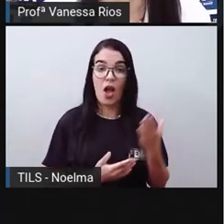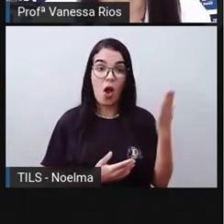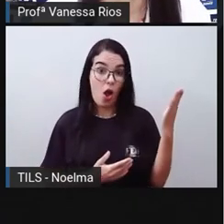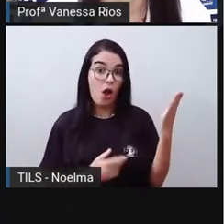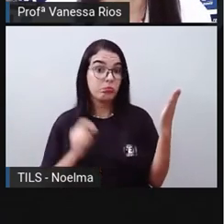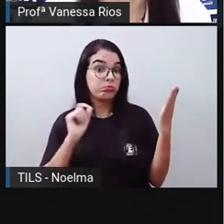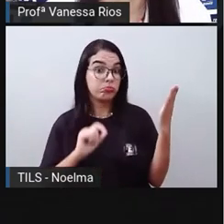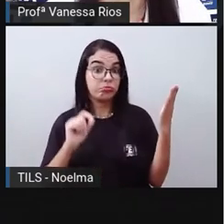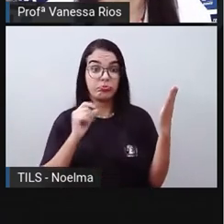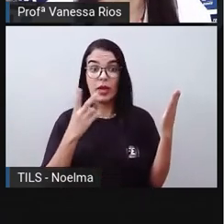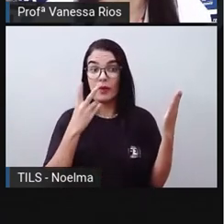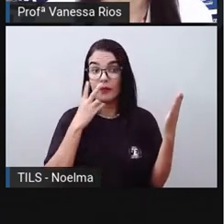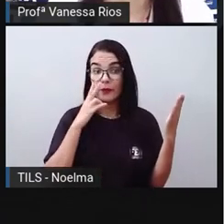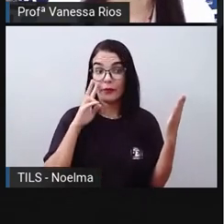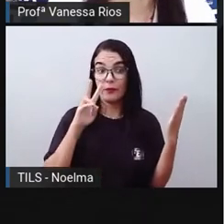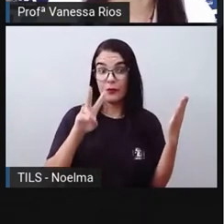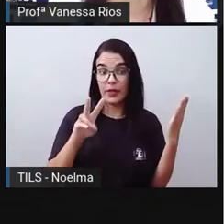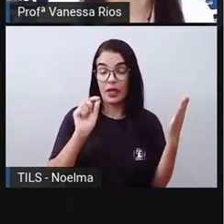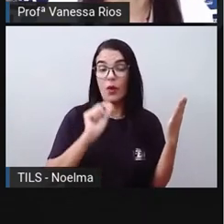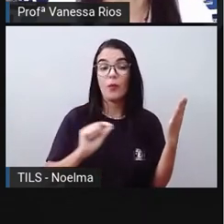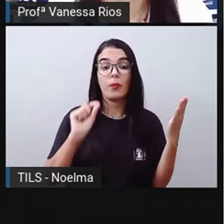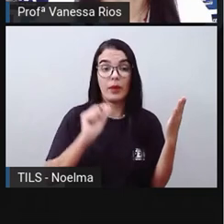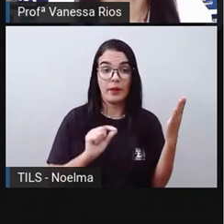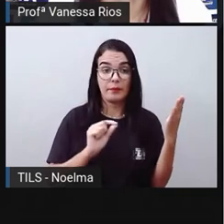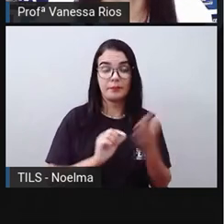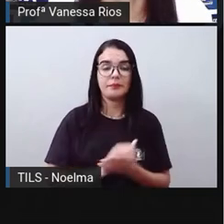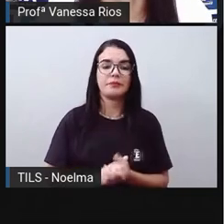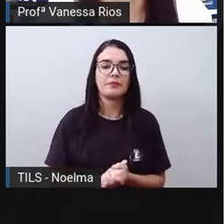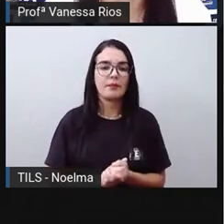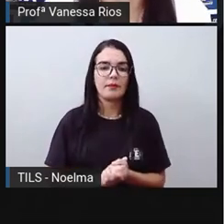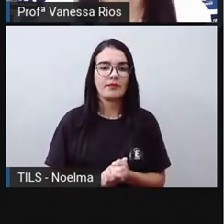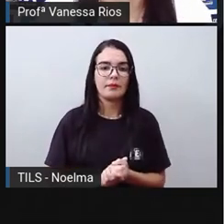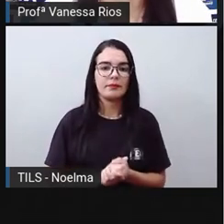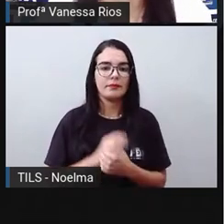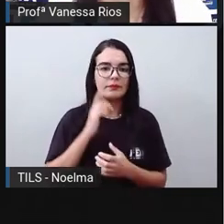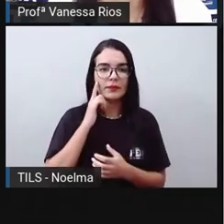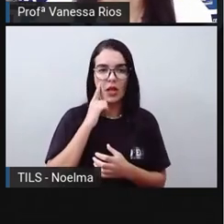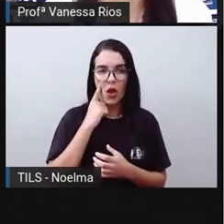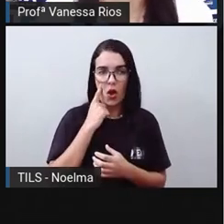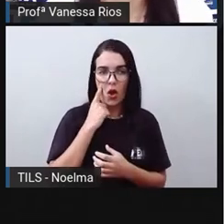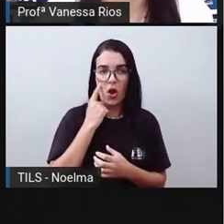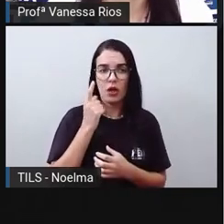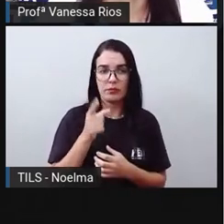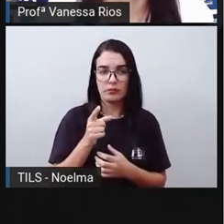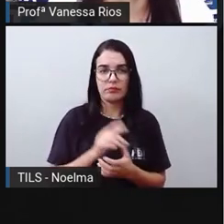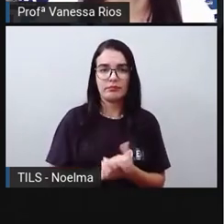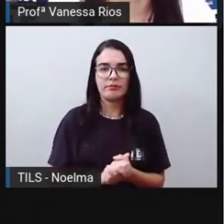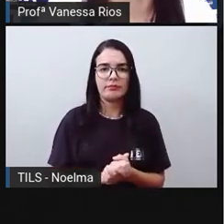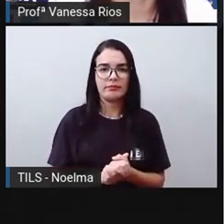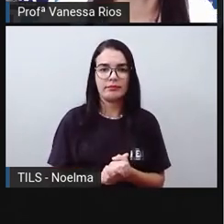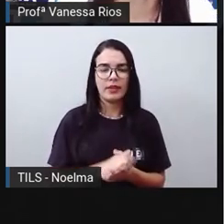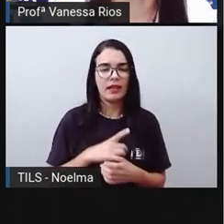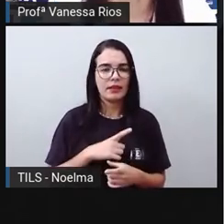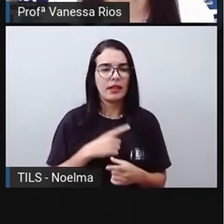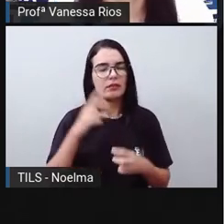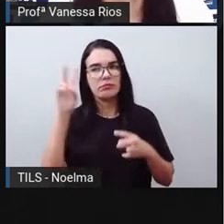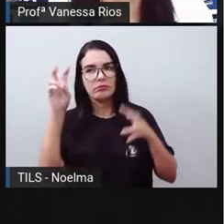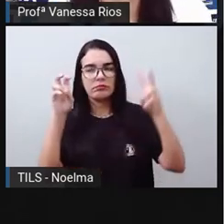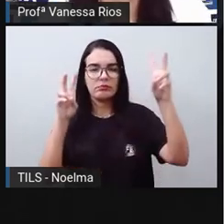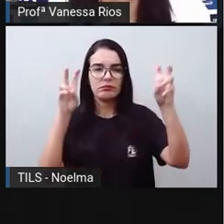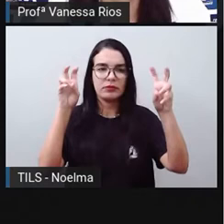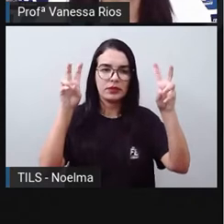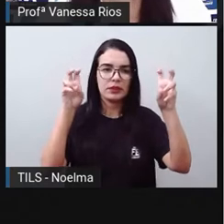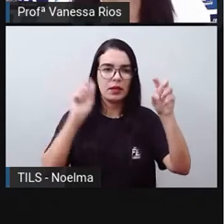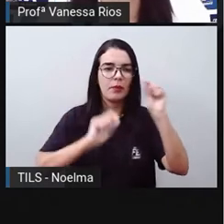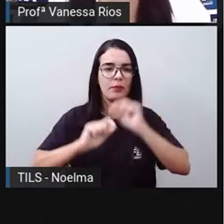E agora a Pro traz essa imagem para a gente observar, porque nós vamos começar, não é, a falar e a abordar